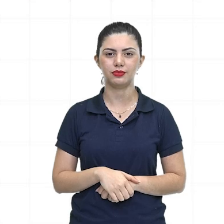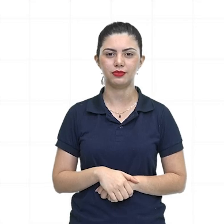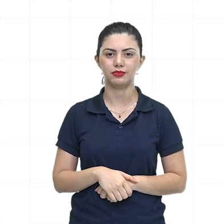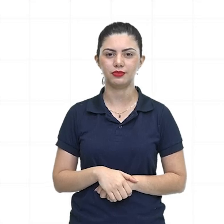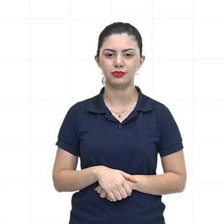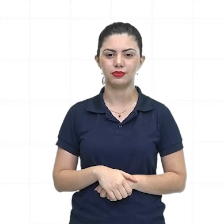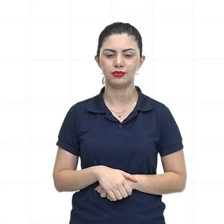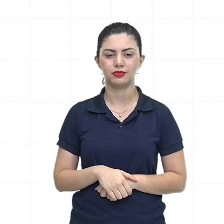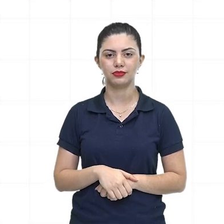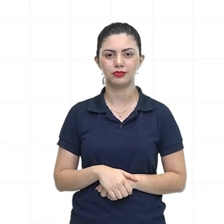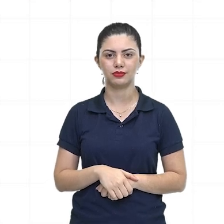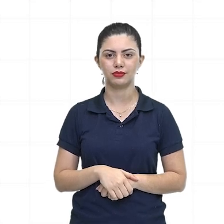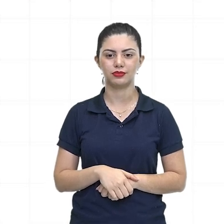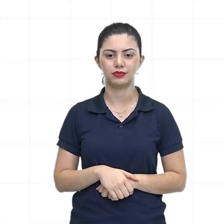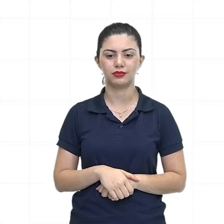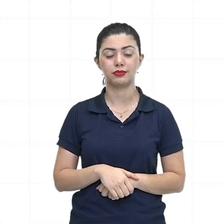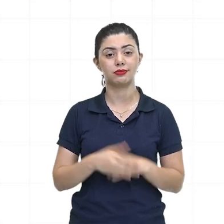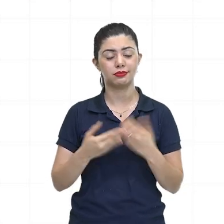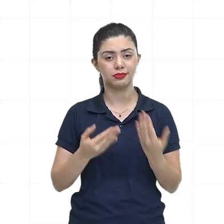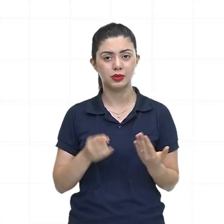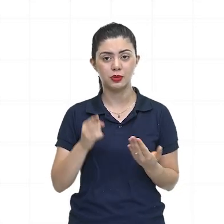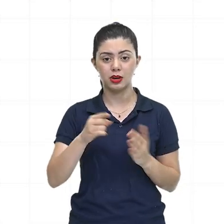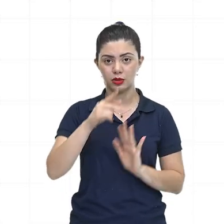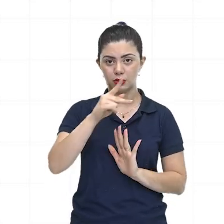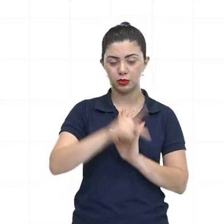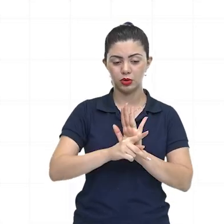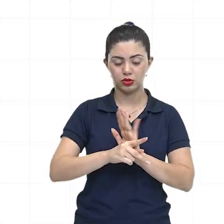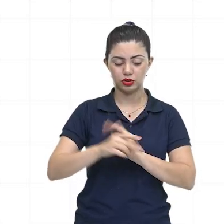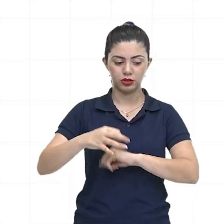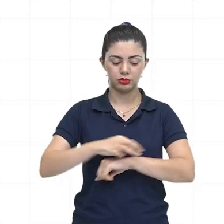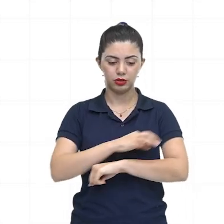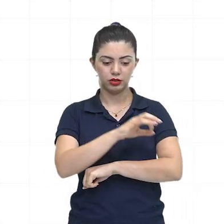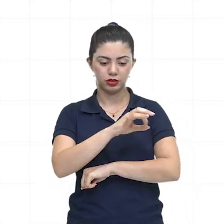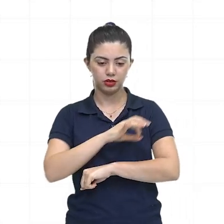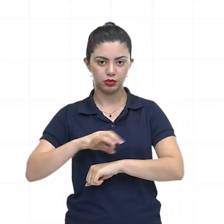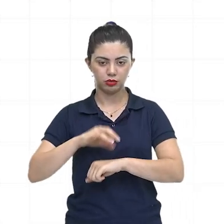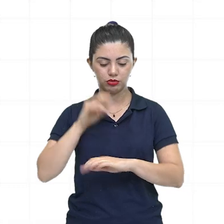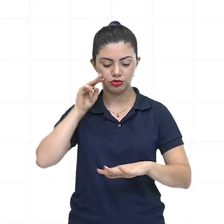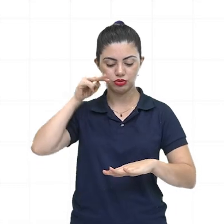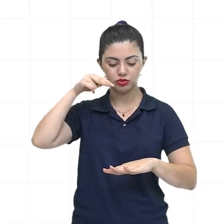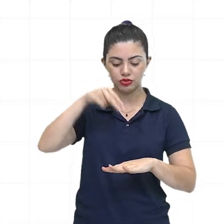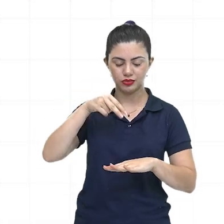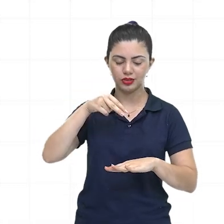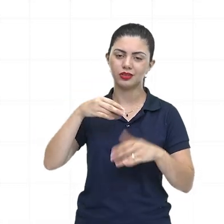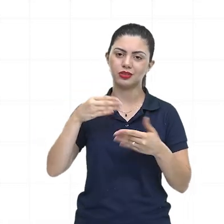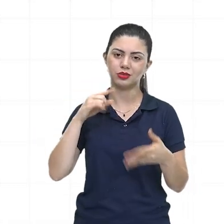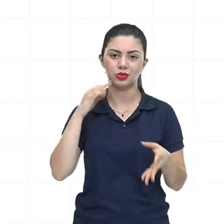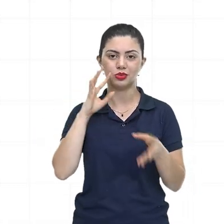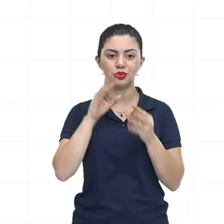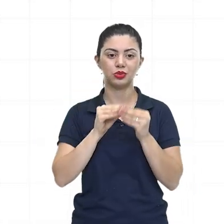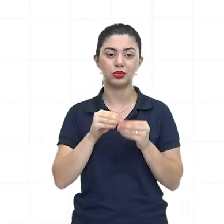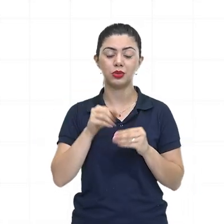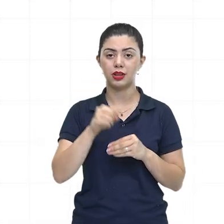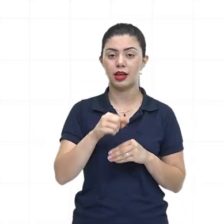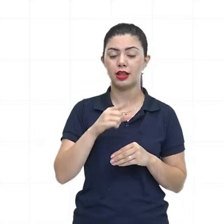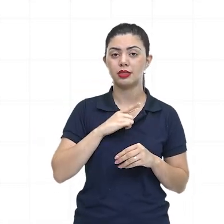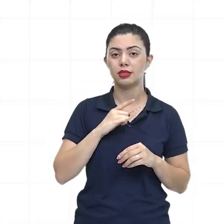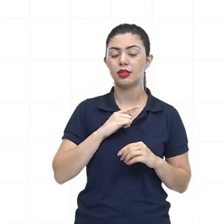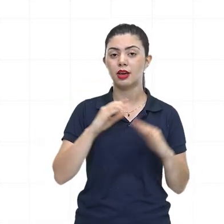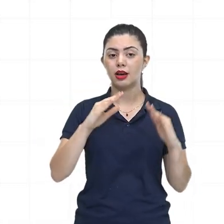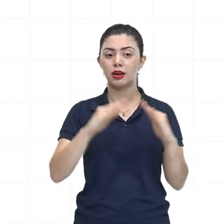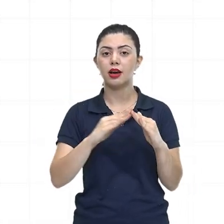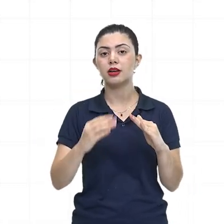a análise dessa planta baixa nos leva à conclusão de que a casa possui, né, 3